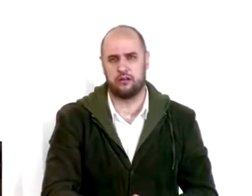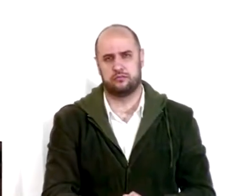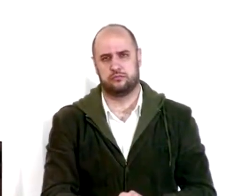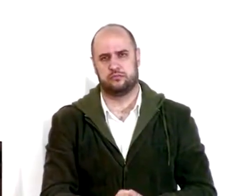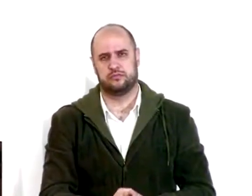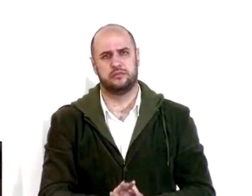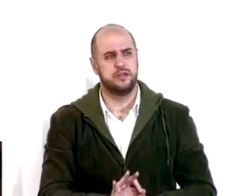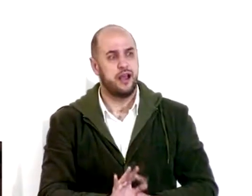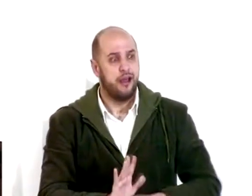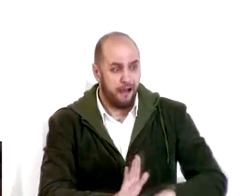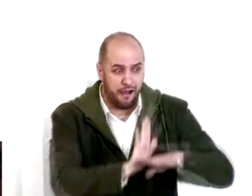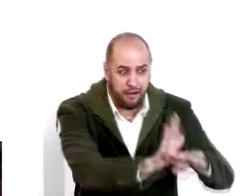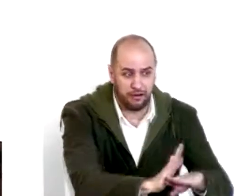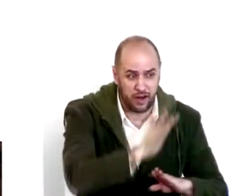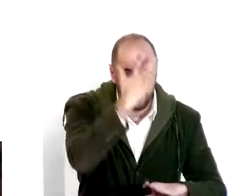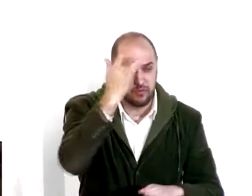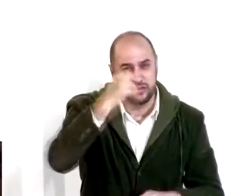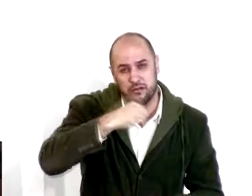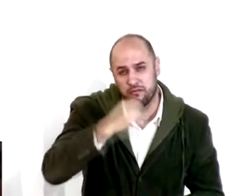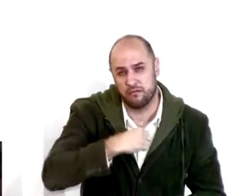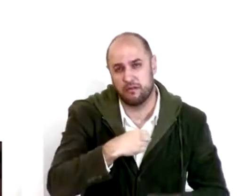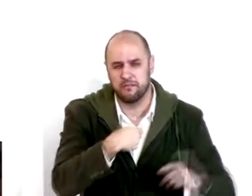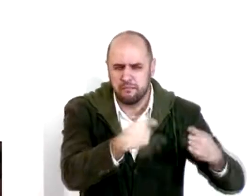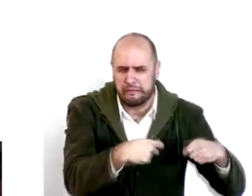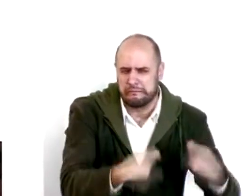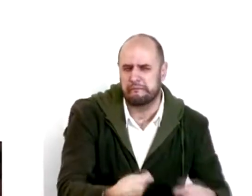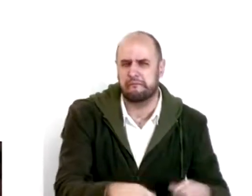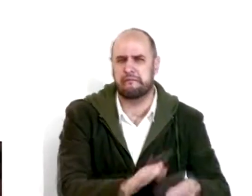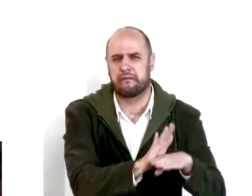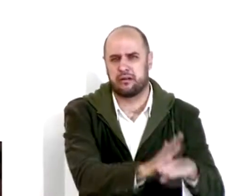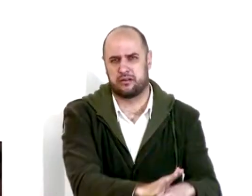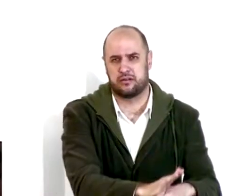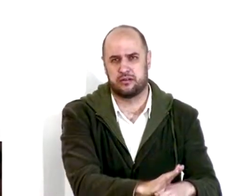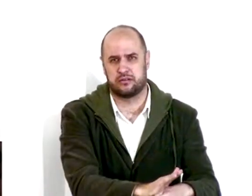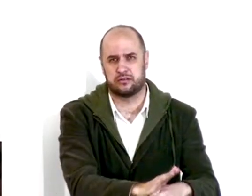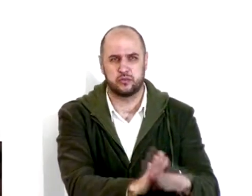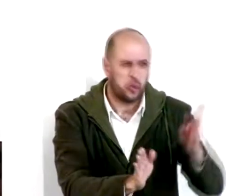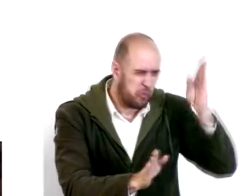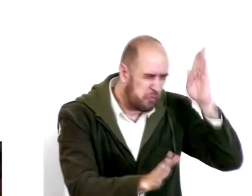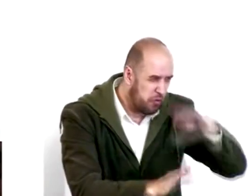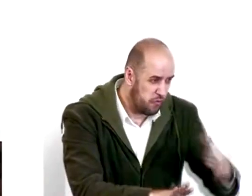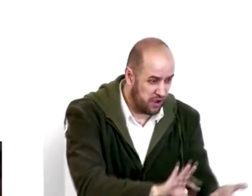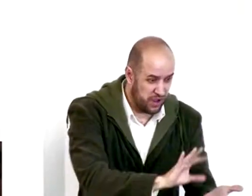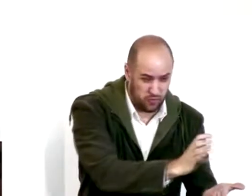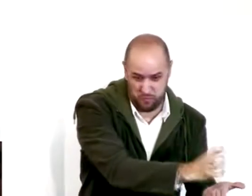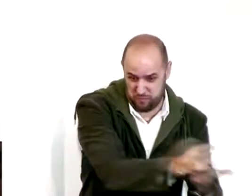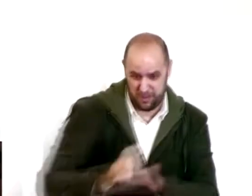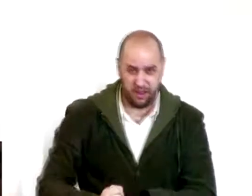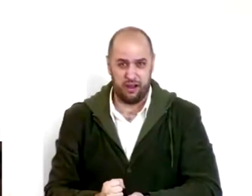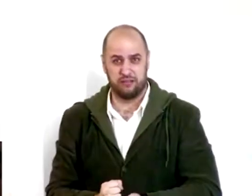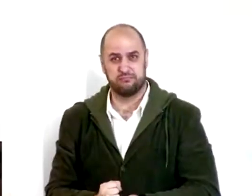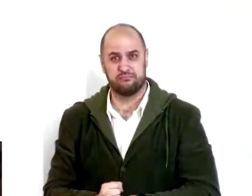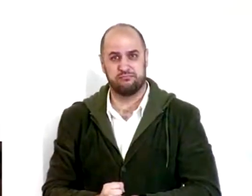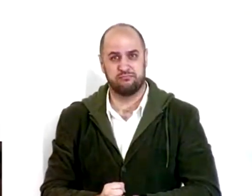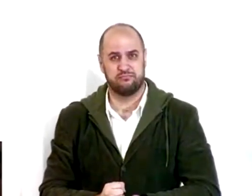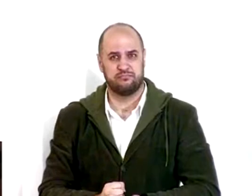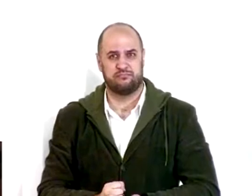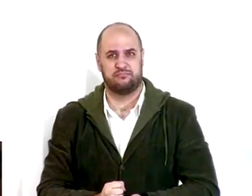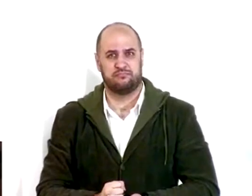socorrei o fraco e o necessitado, tirai-os das mãos dos ímpios.